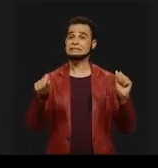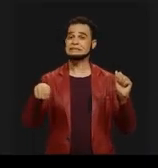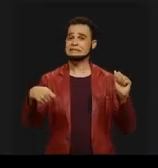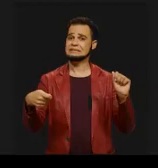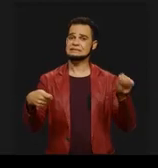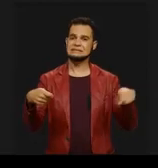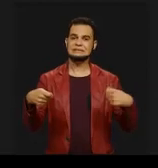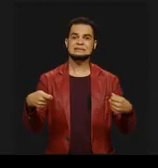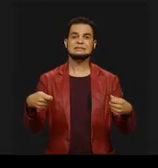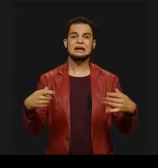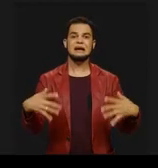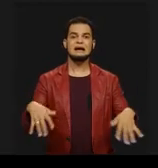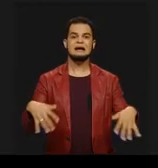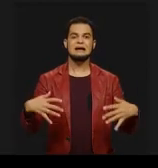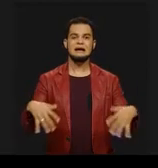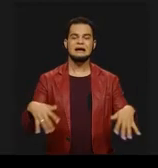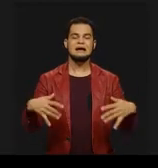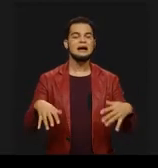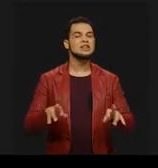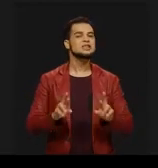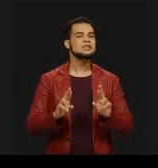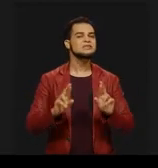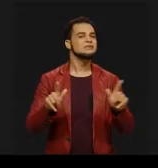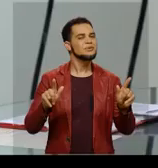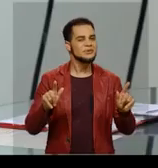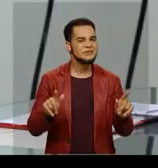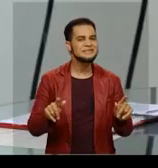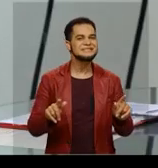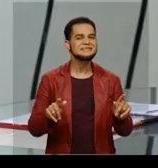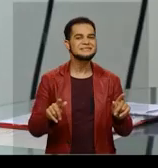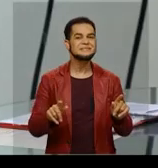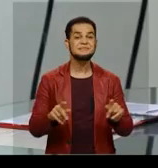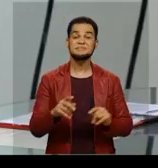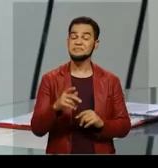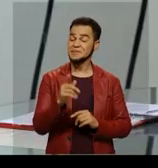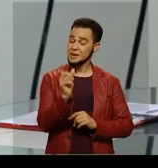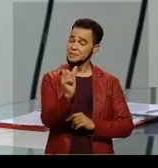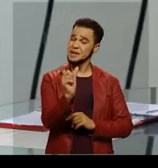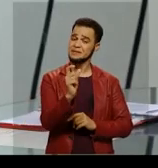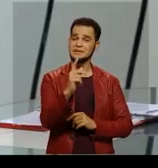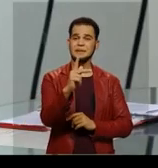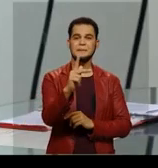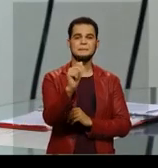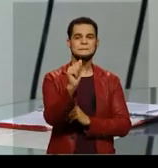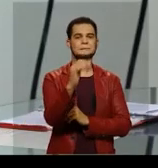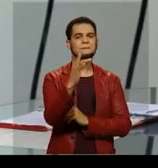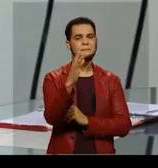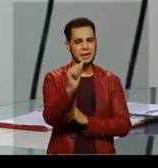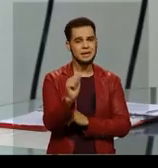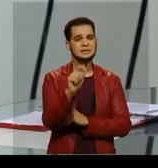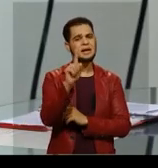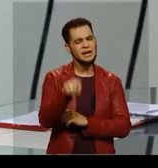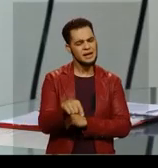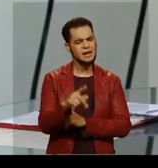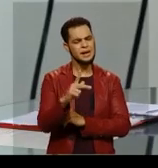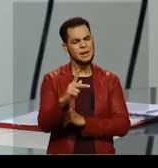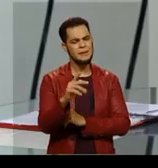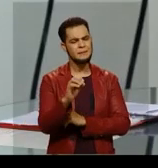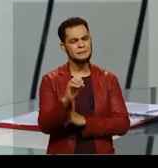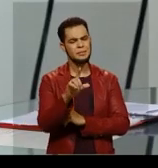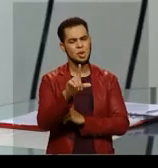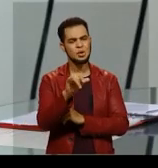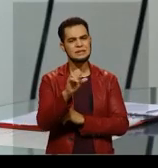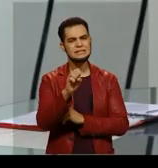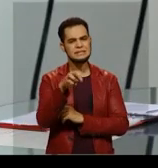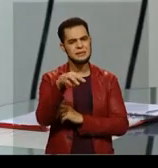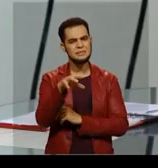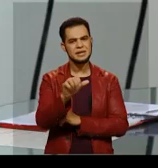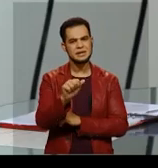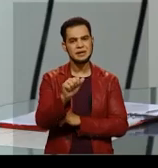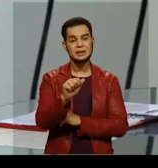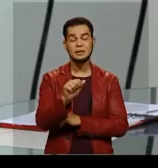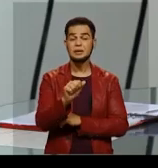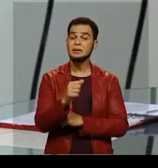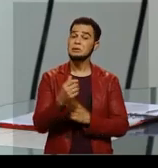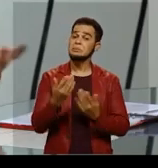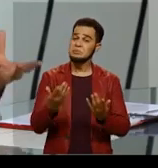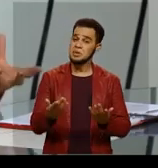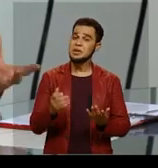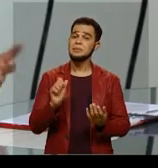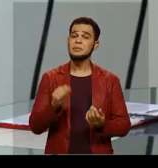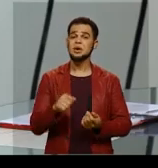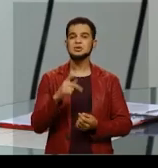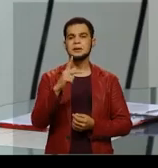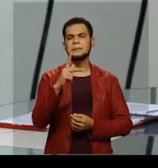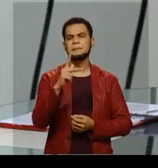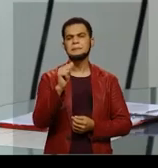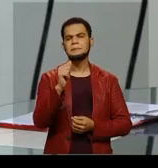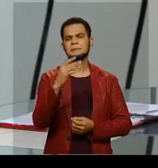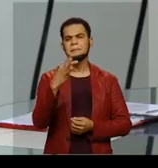outra coisa, a palavra pata é polissêmica? Ela é polissêmica, né? Mas por quê? Porque pata é a pata